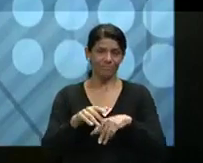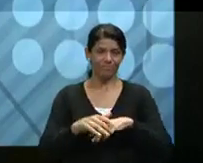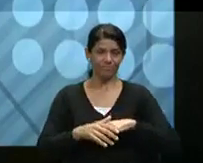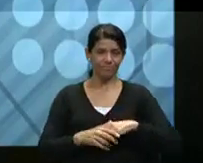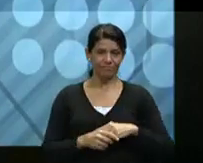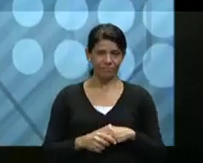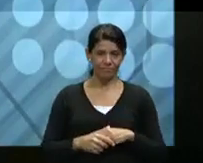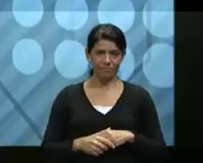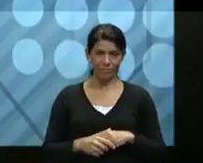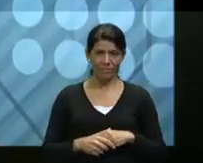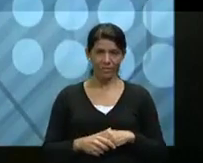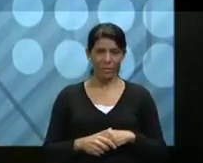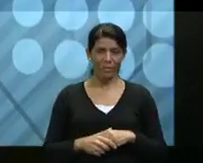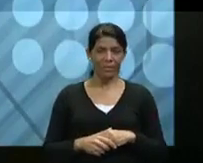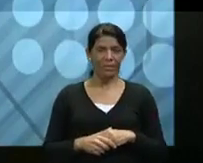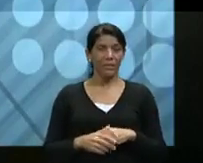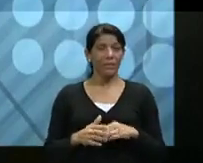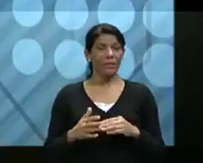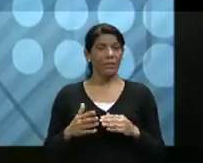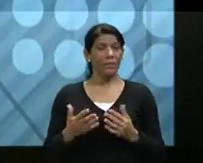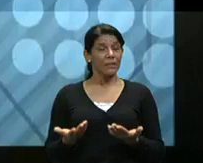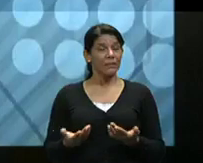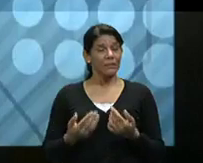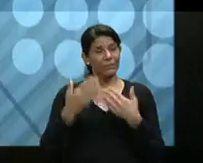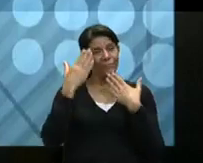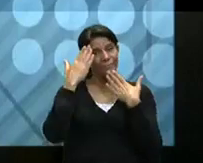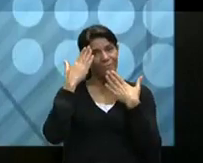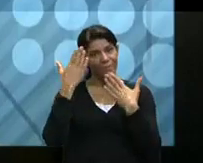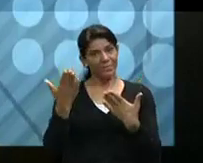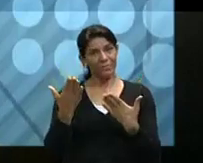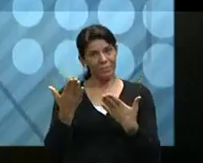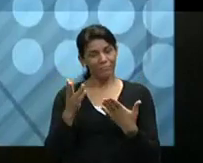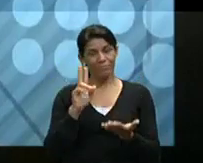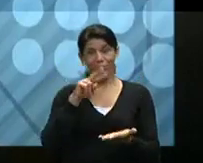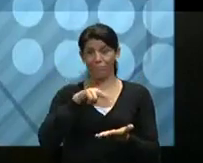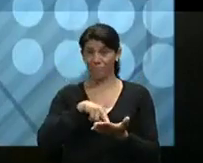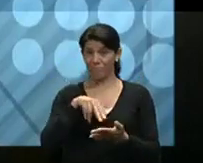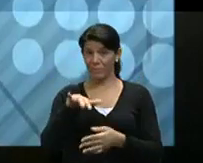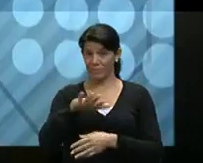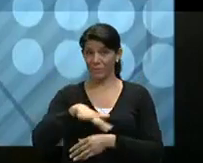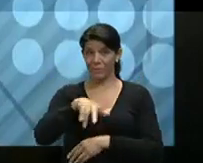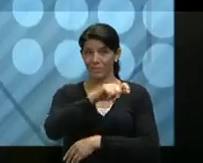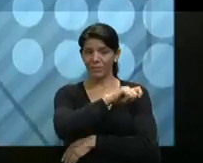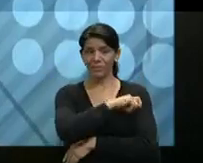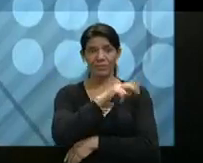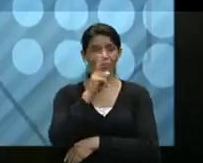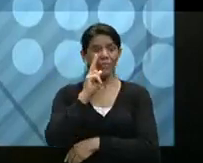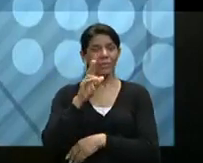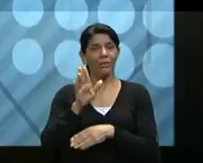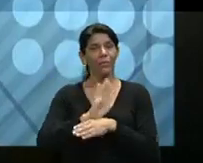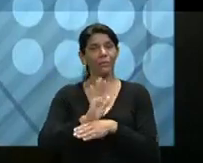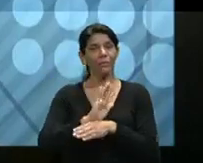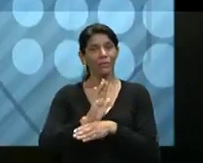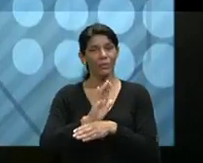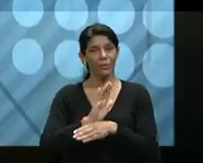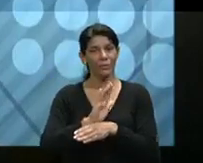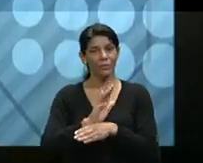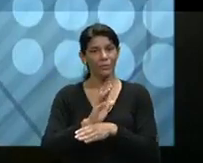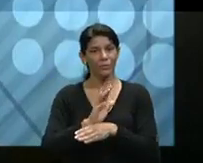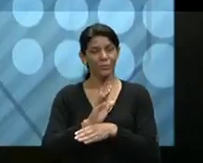a sociedade. Tá certo? Então, assim, eu agradeço muito a sua participação e vamos assistir o vídeo